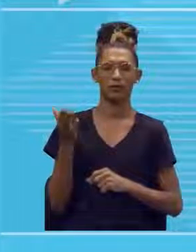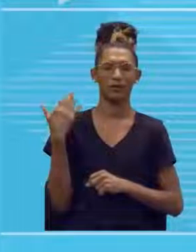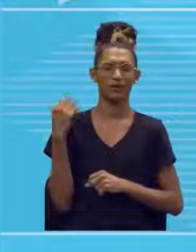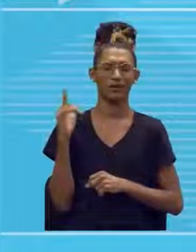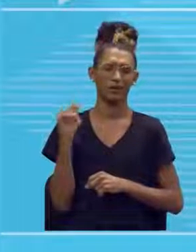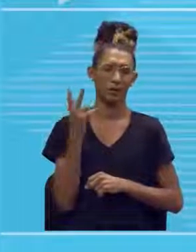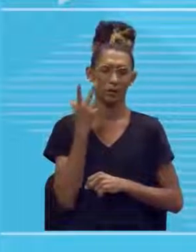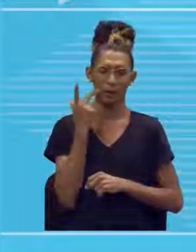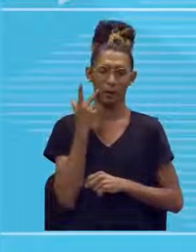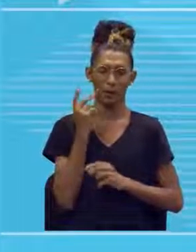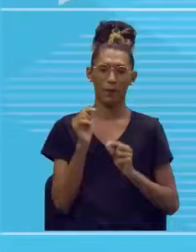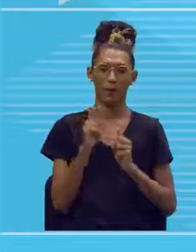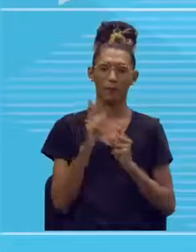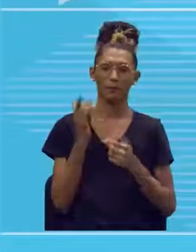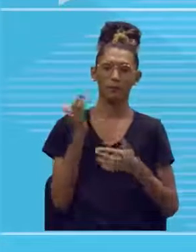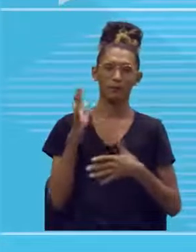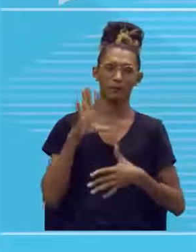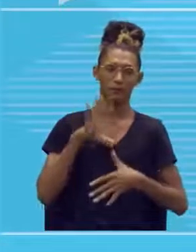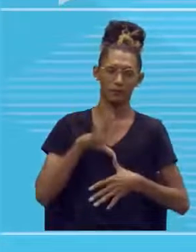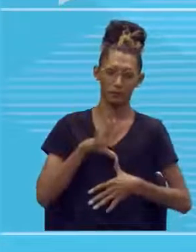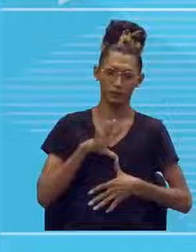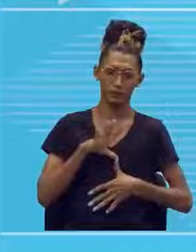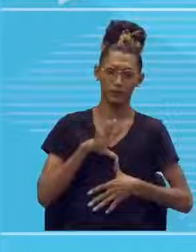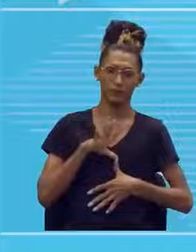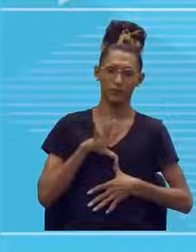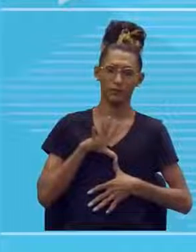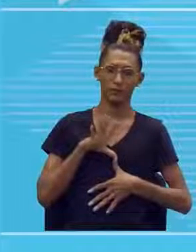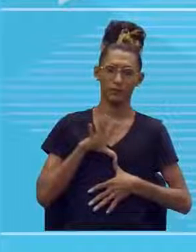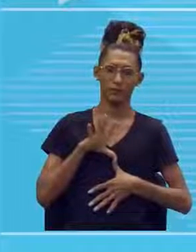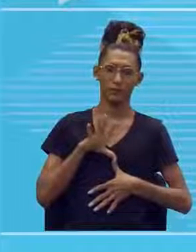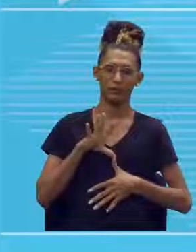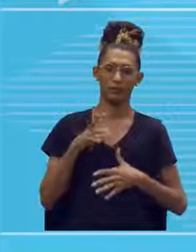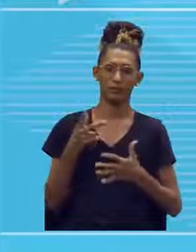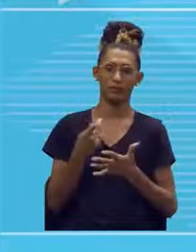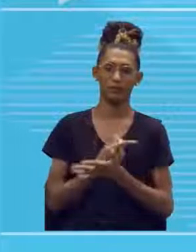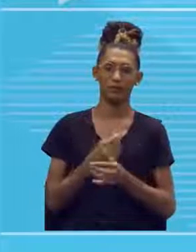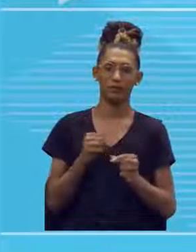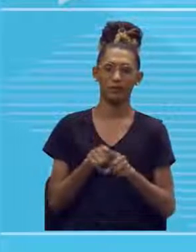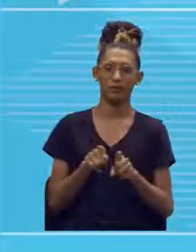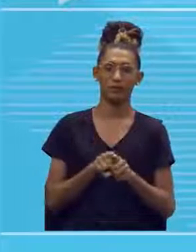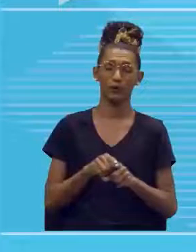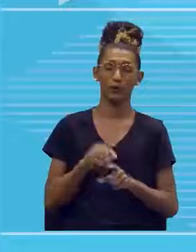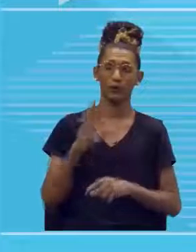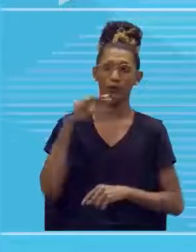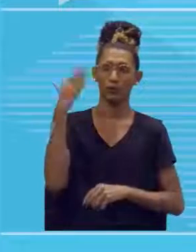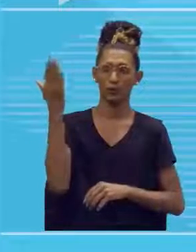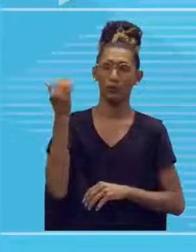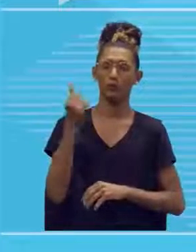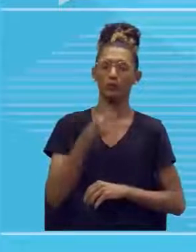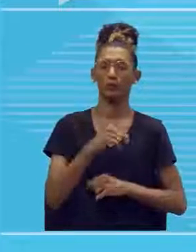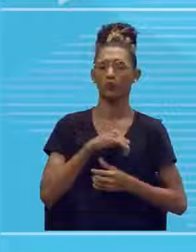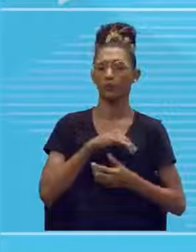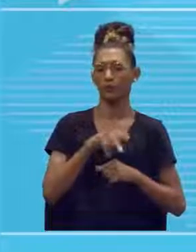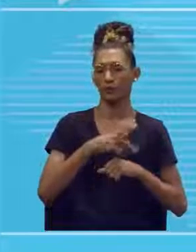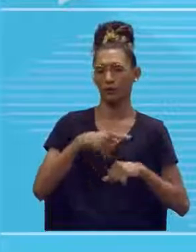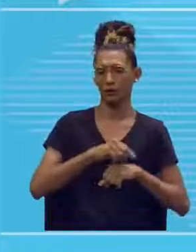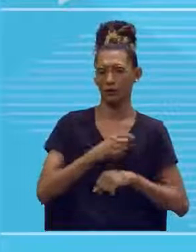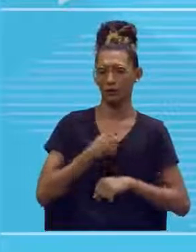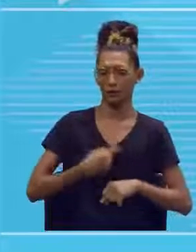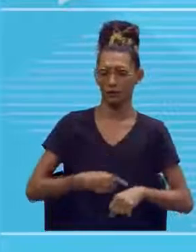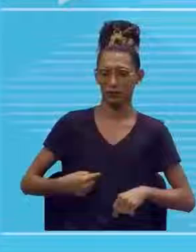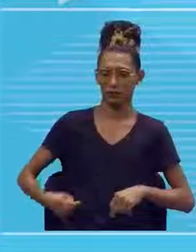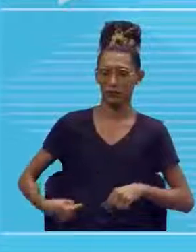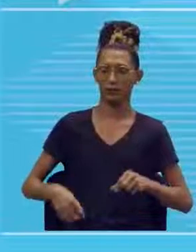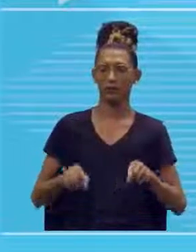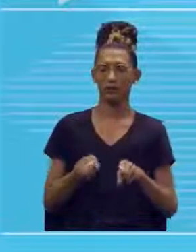mesmo tempo nas Américas é lá do outro lado do planeta com isso chineses e no